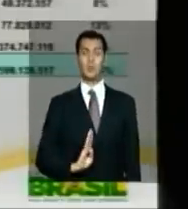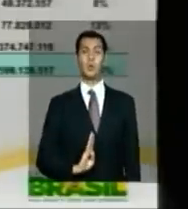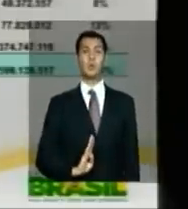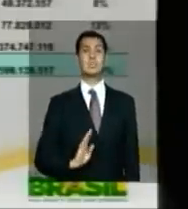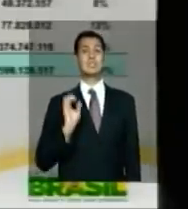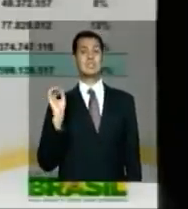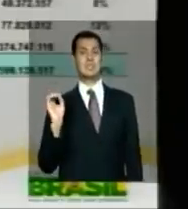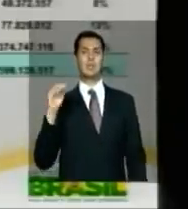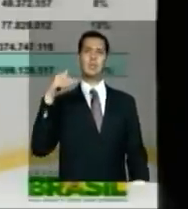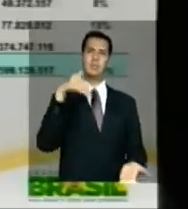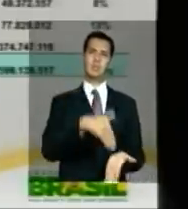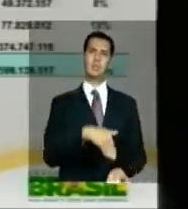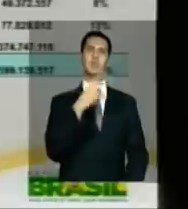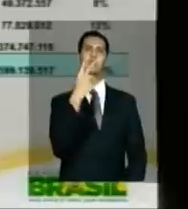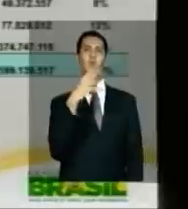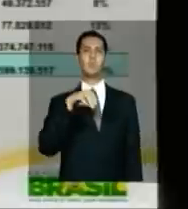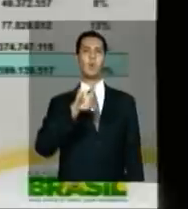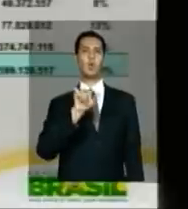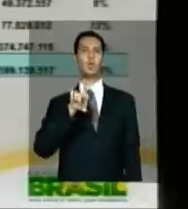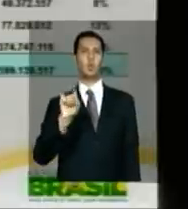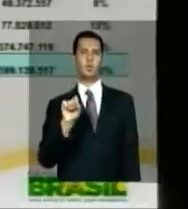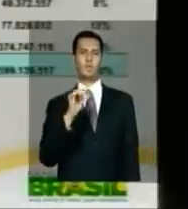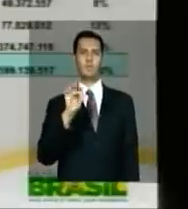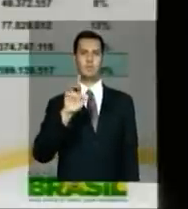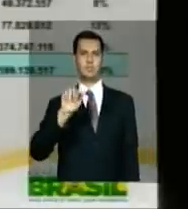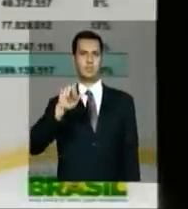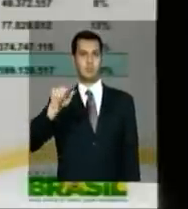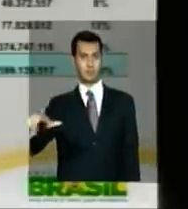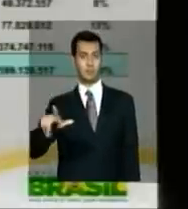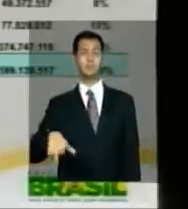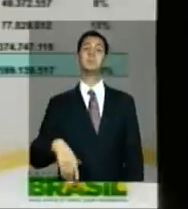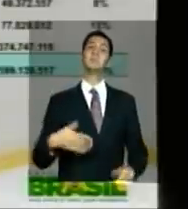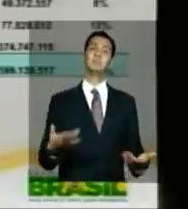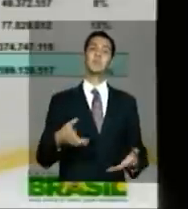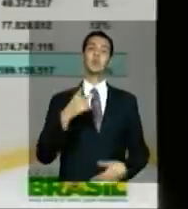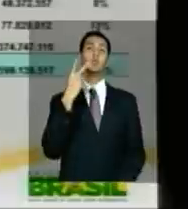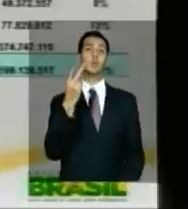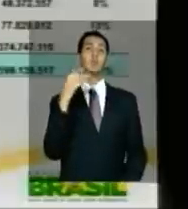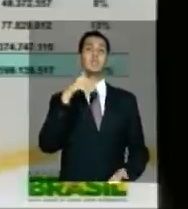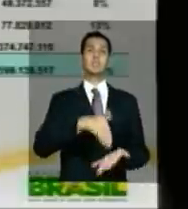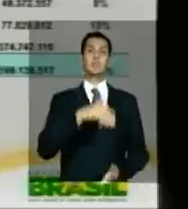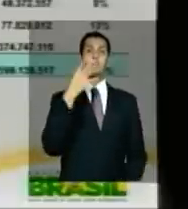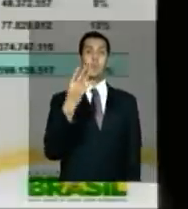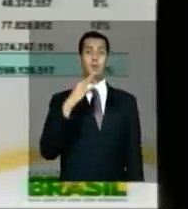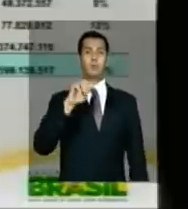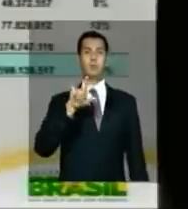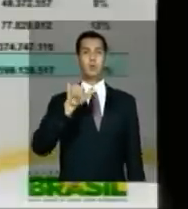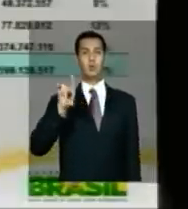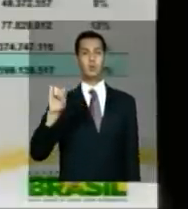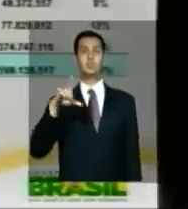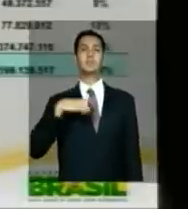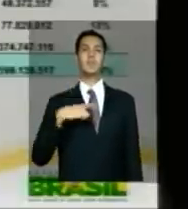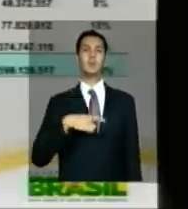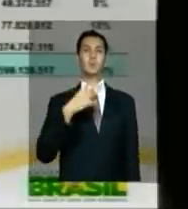módulos fiscais de dois a quatro módulos fiscais nós temos